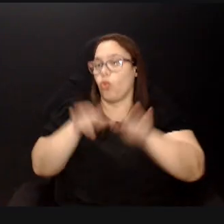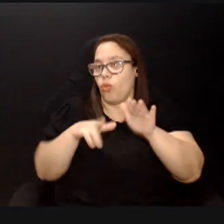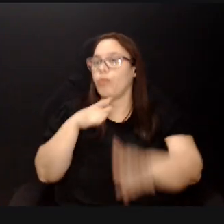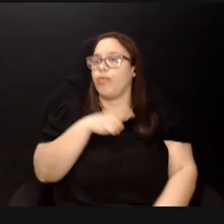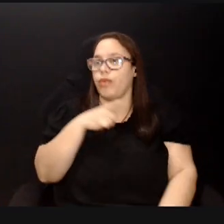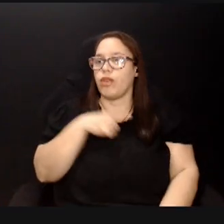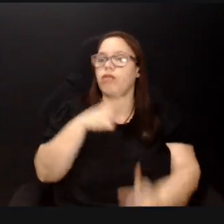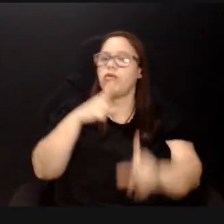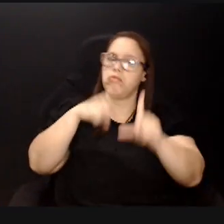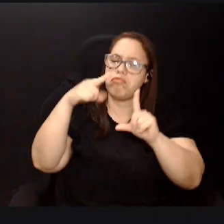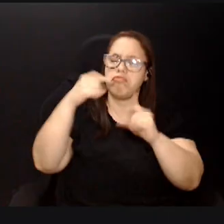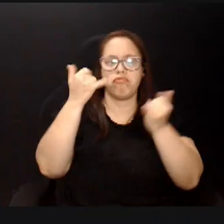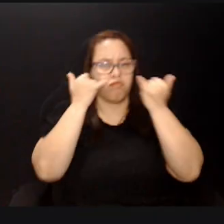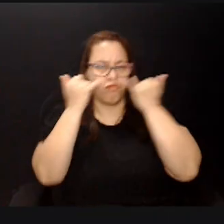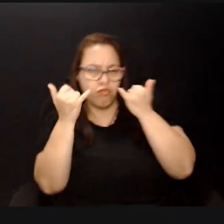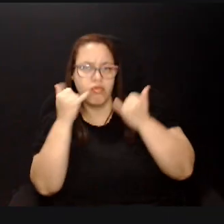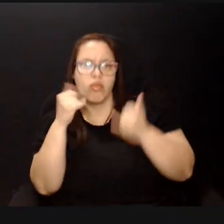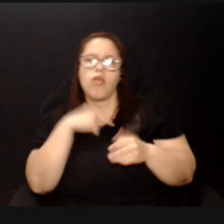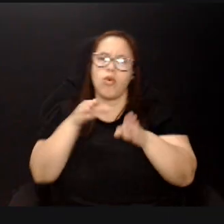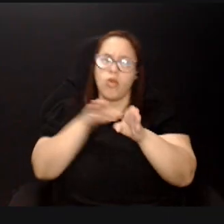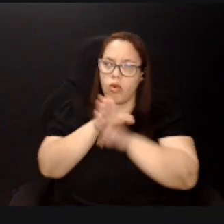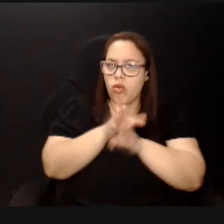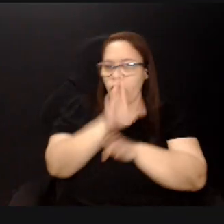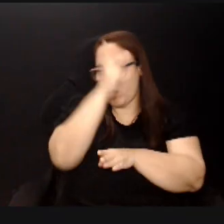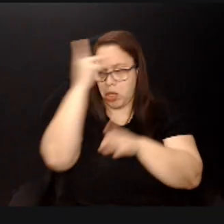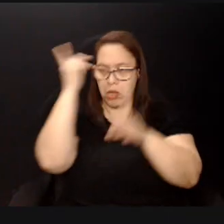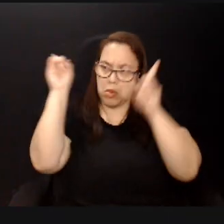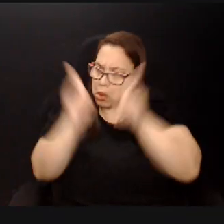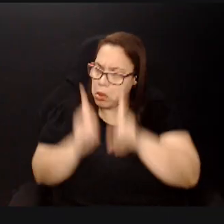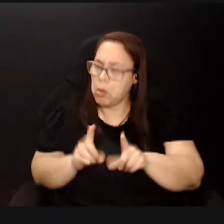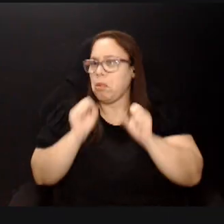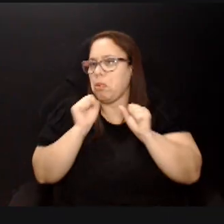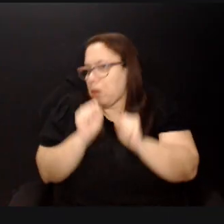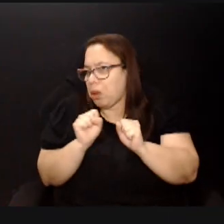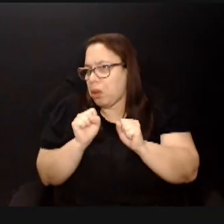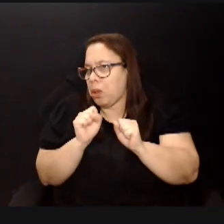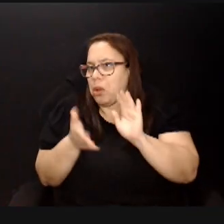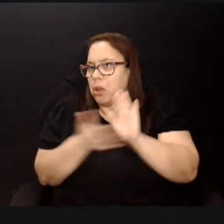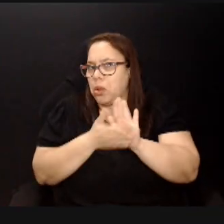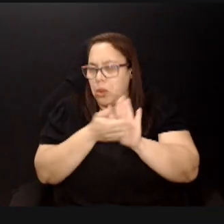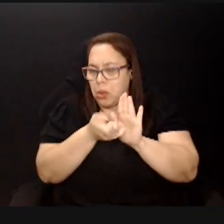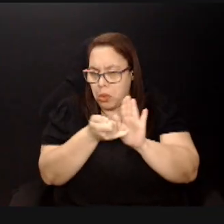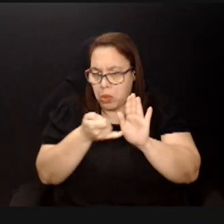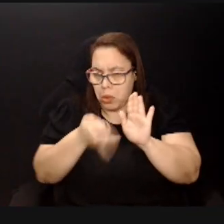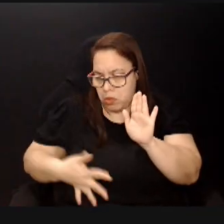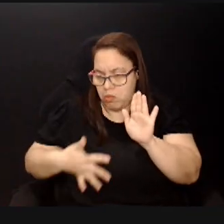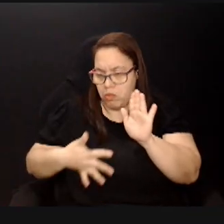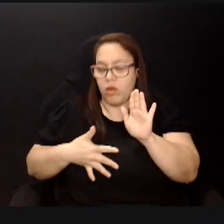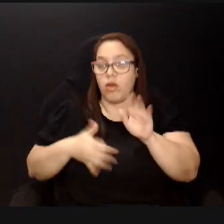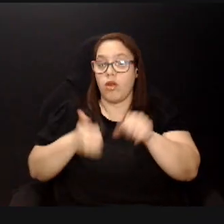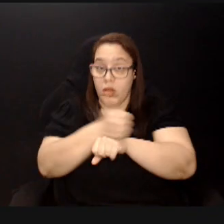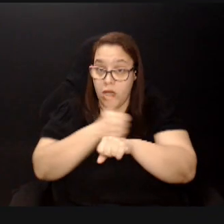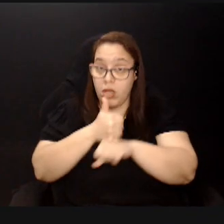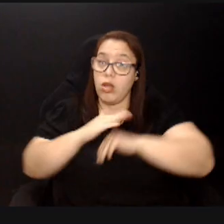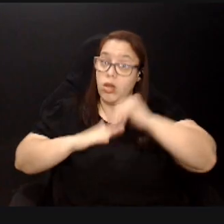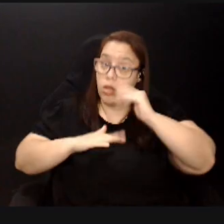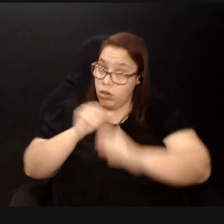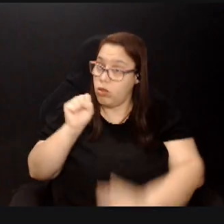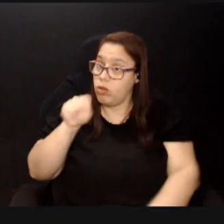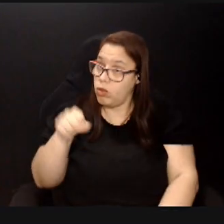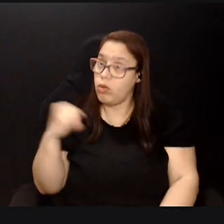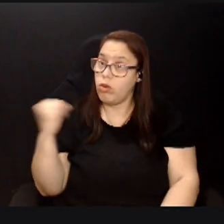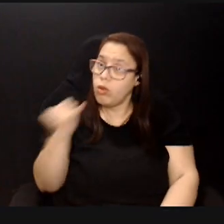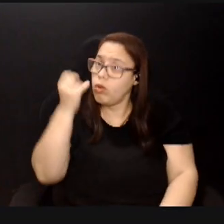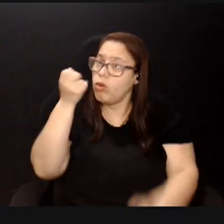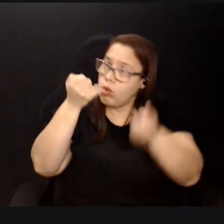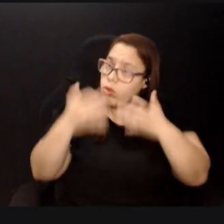dados, possui indicação de pessoas com deficiências que podem cumprir inúmeras funções laborais. É importante dizer que o